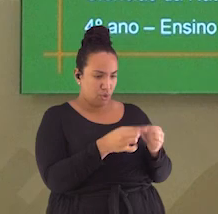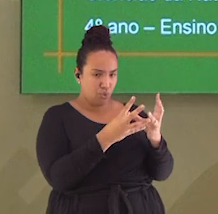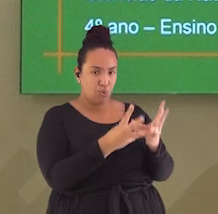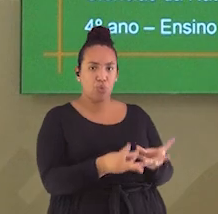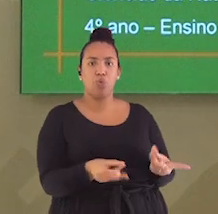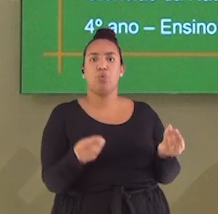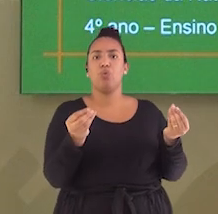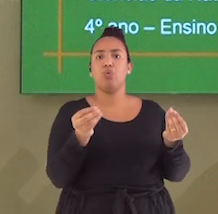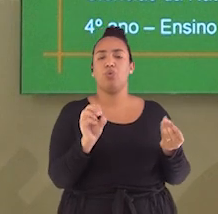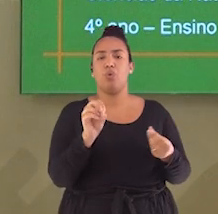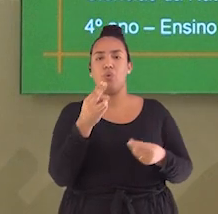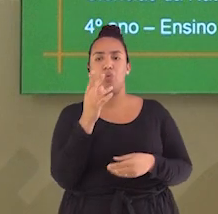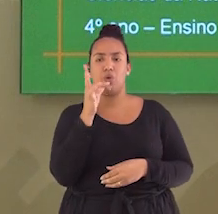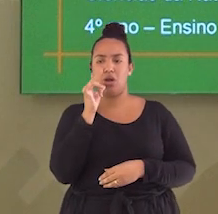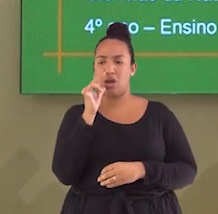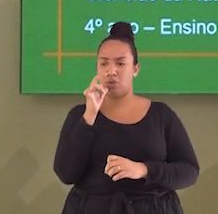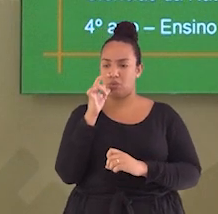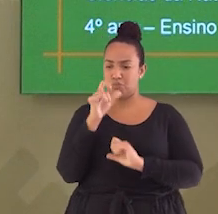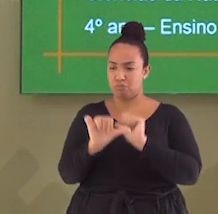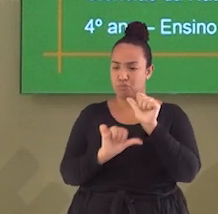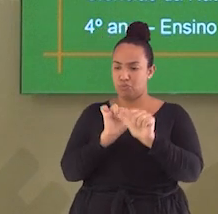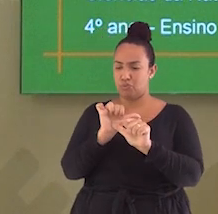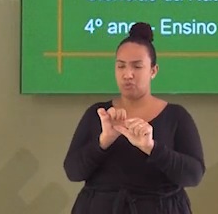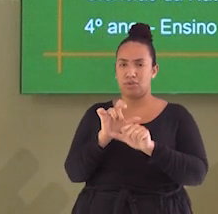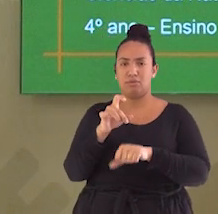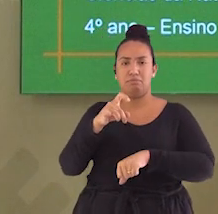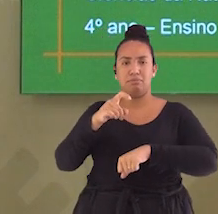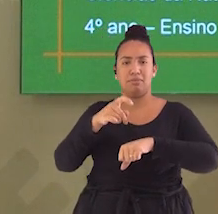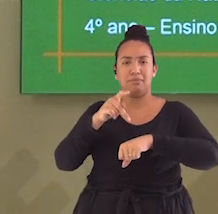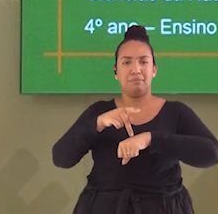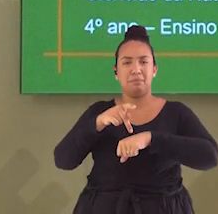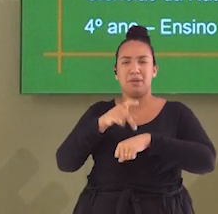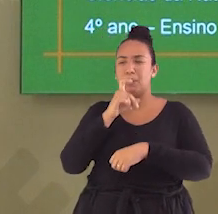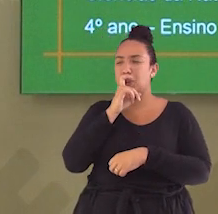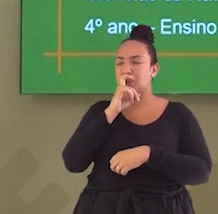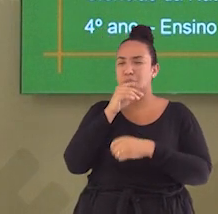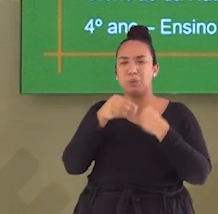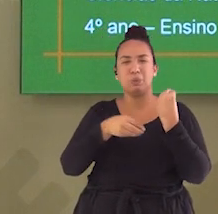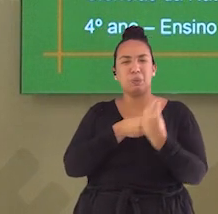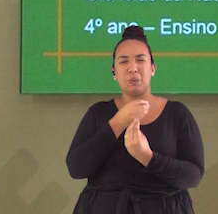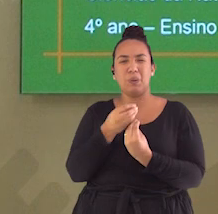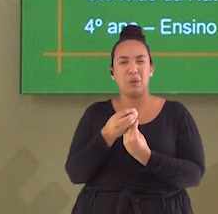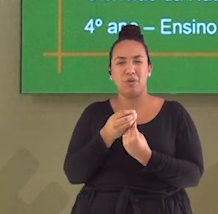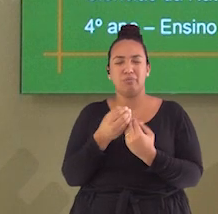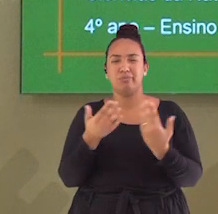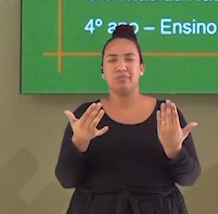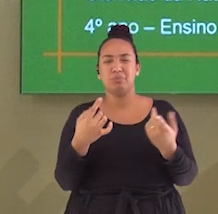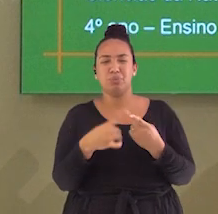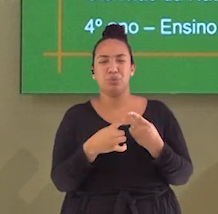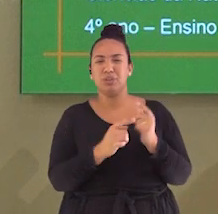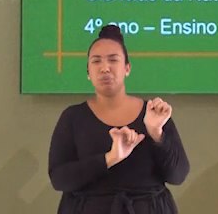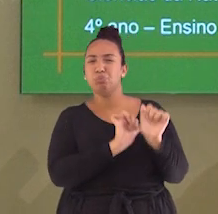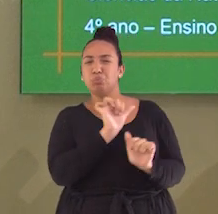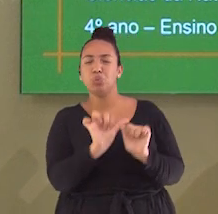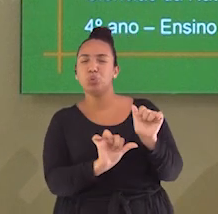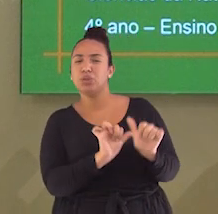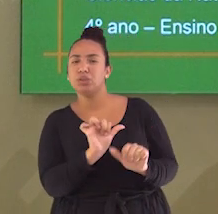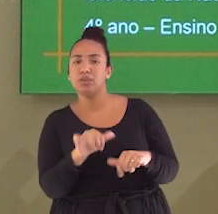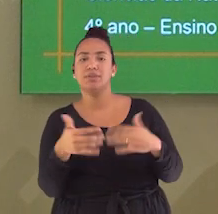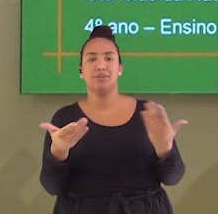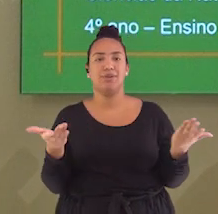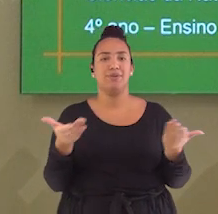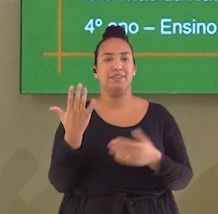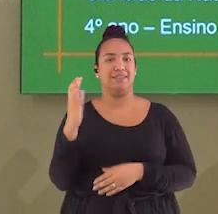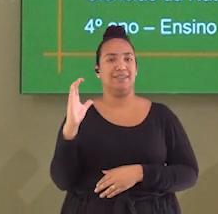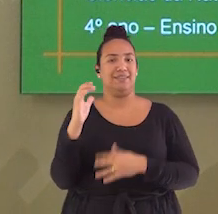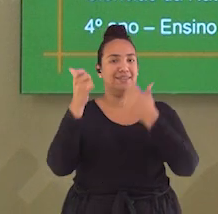desaparecem? Ou como a água vira gelo ou um picolé que derrete? O que causa essas e outras mudanças?